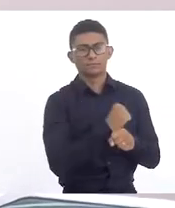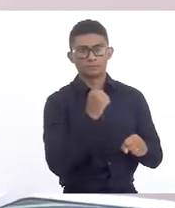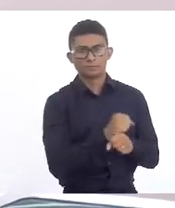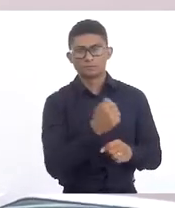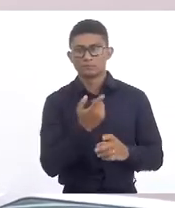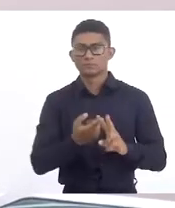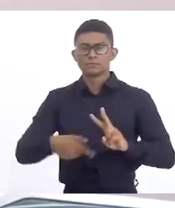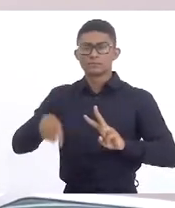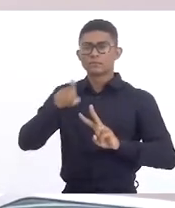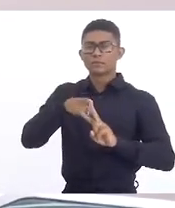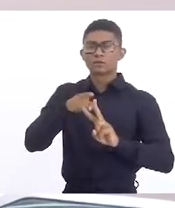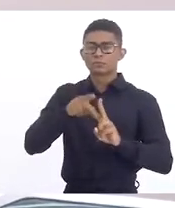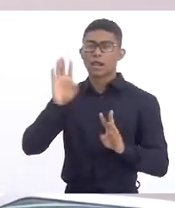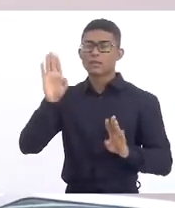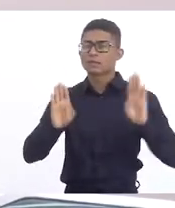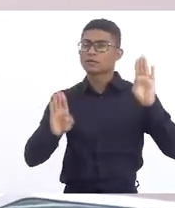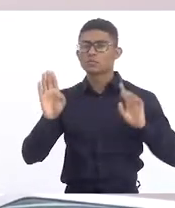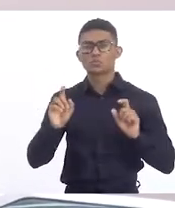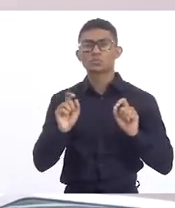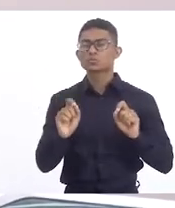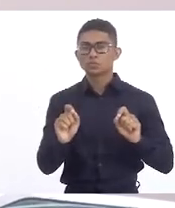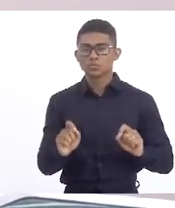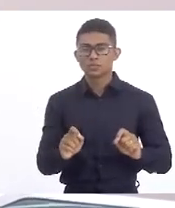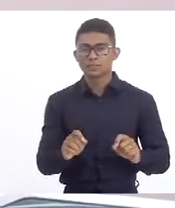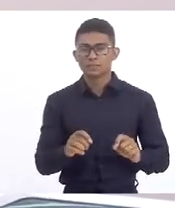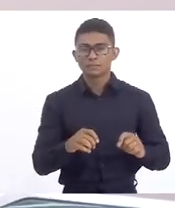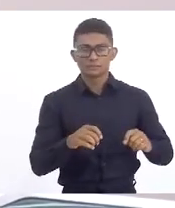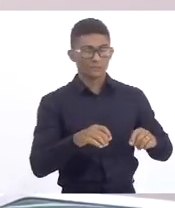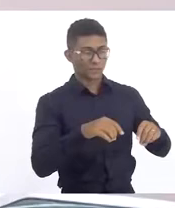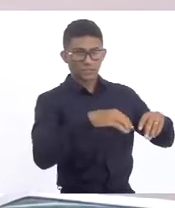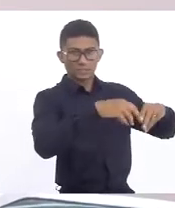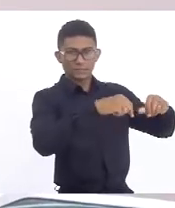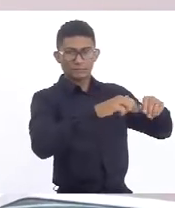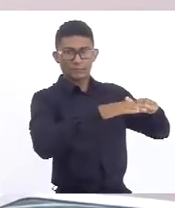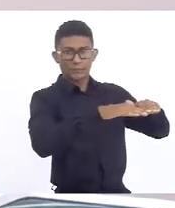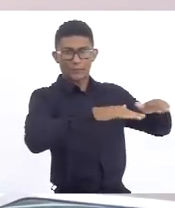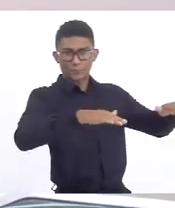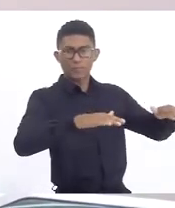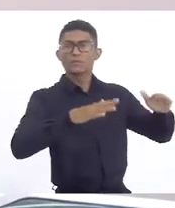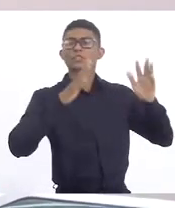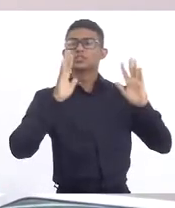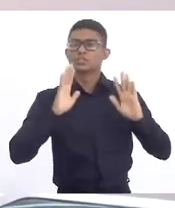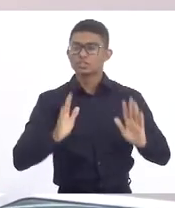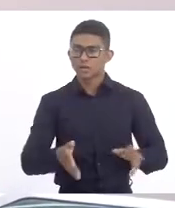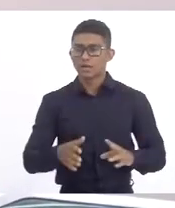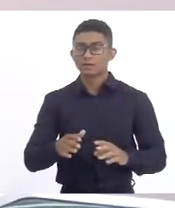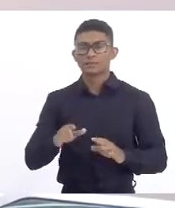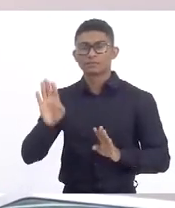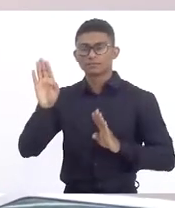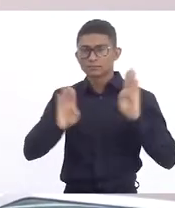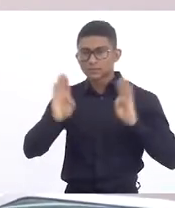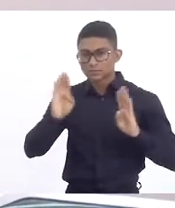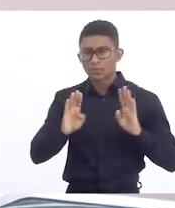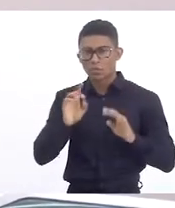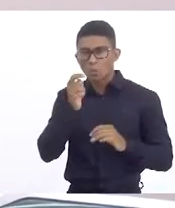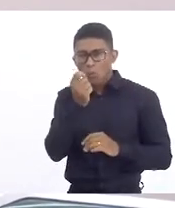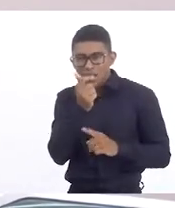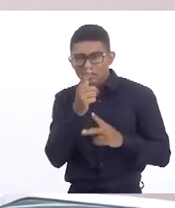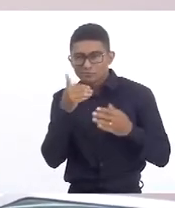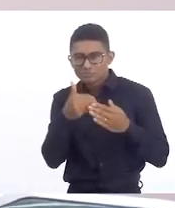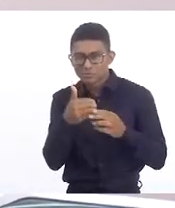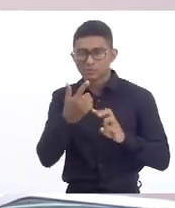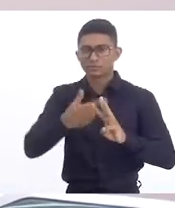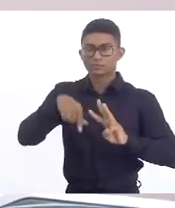segunda licitação, que é a terraplenagem, já está para ser licitado, e a terceira